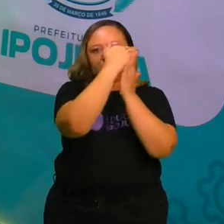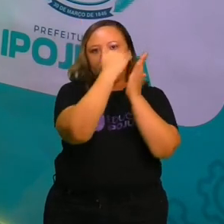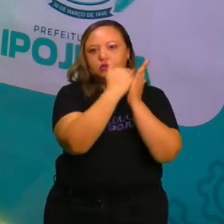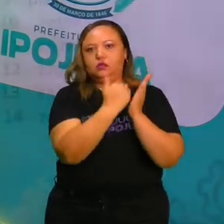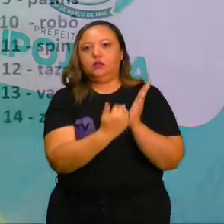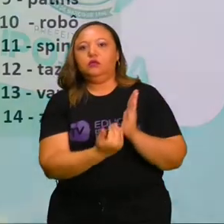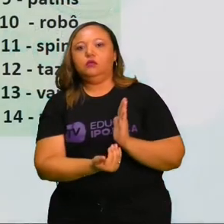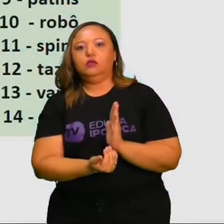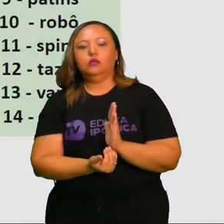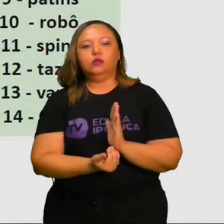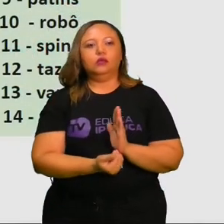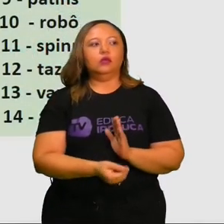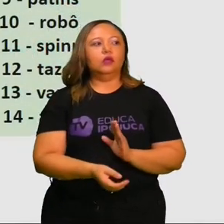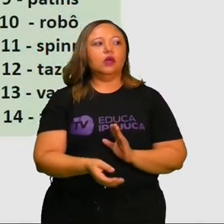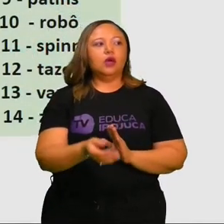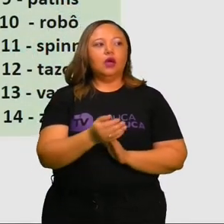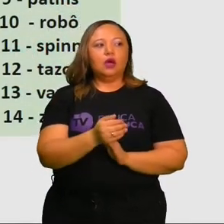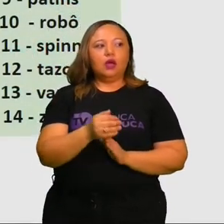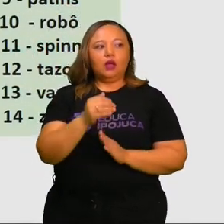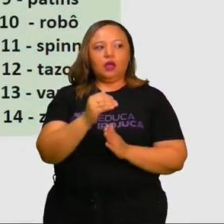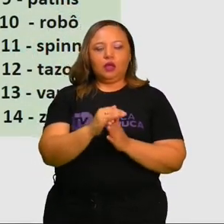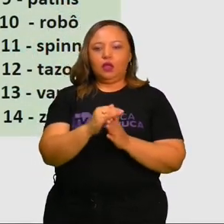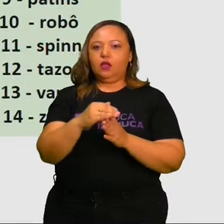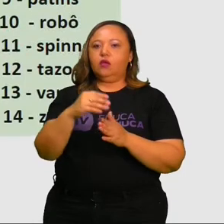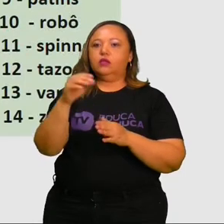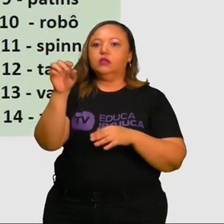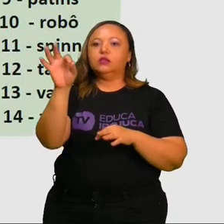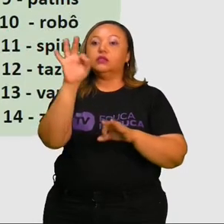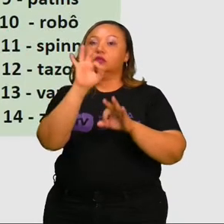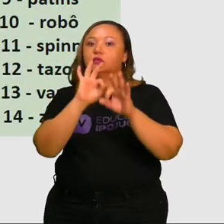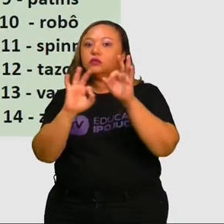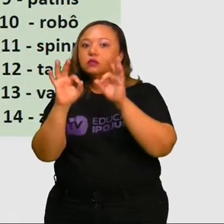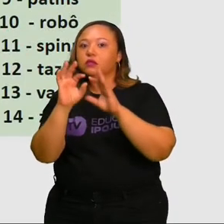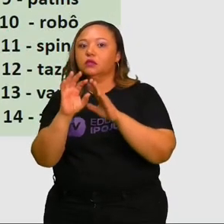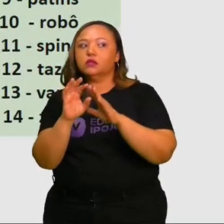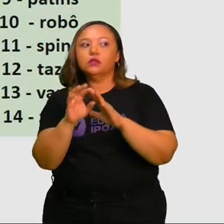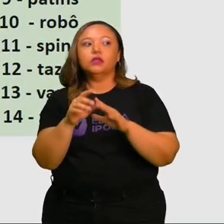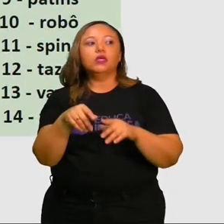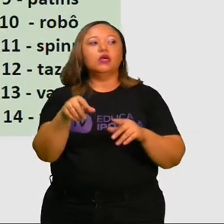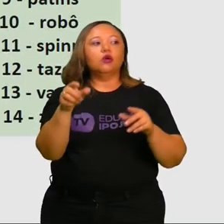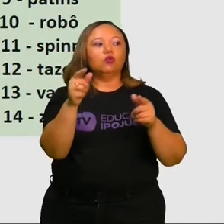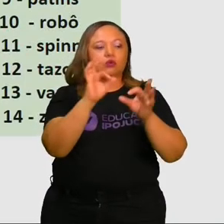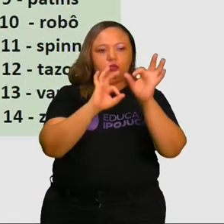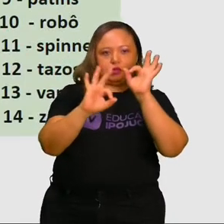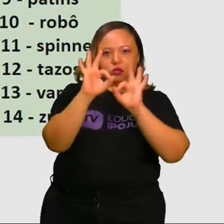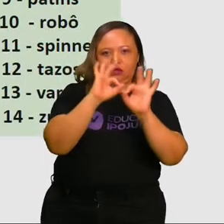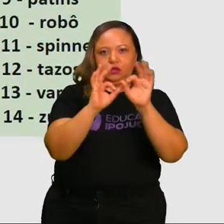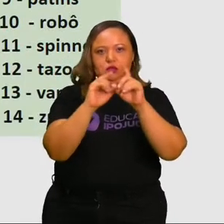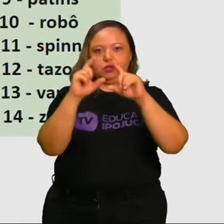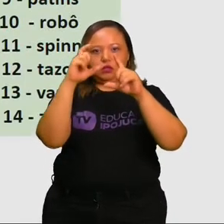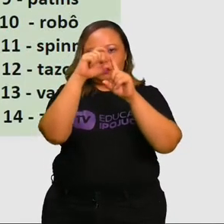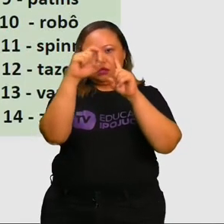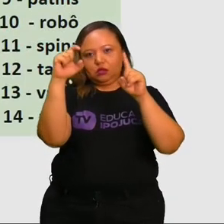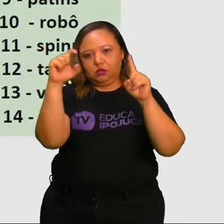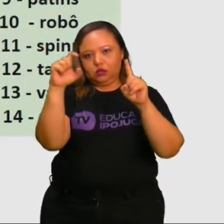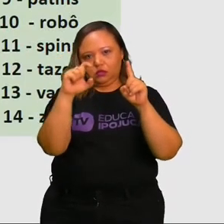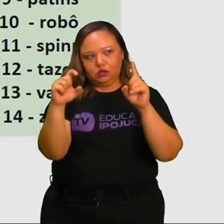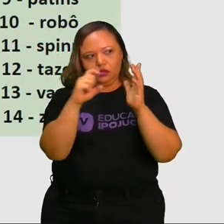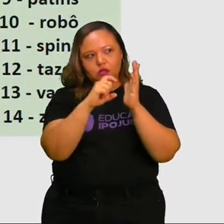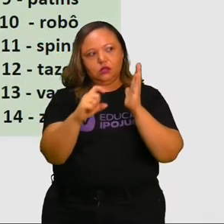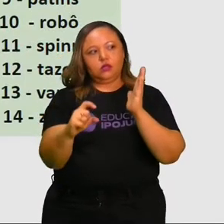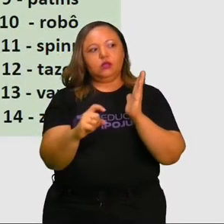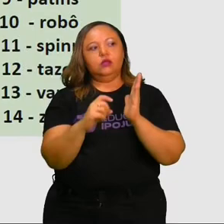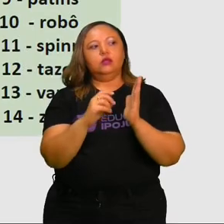pipa, patins, bola, mola, ioiô, estilingue, carrinho, varetas, tazos,